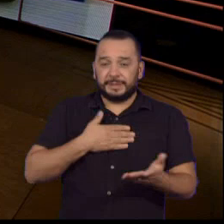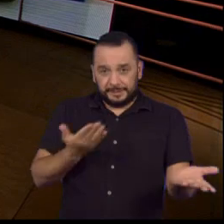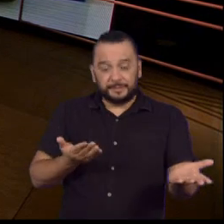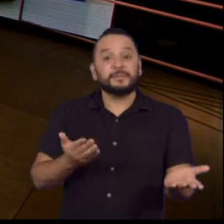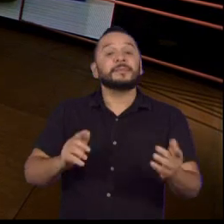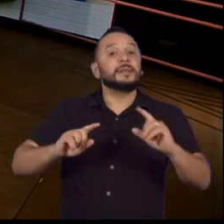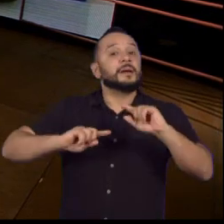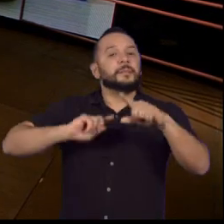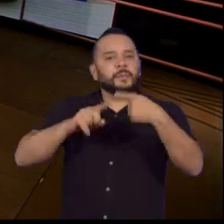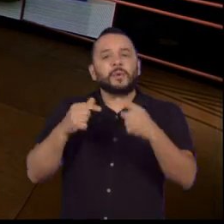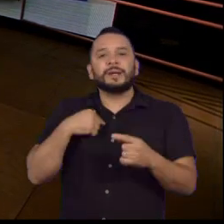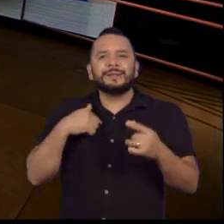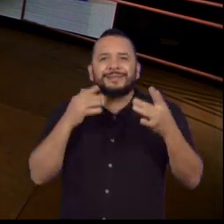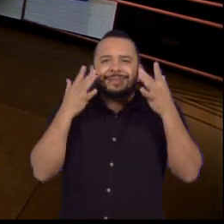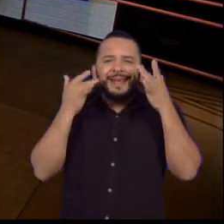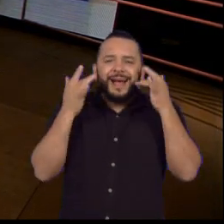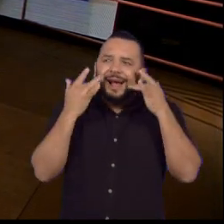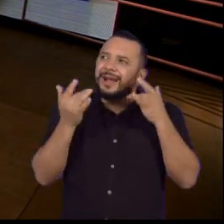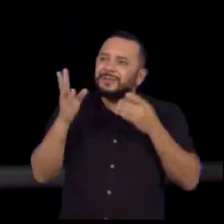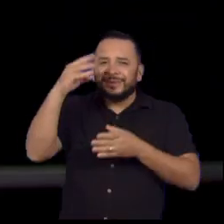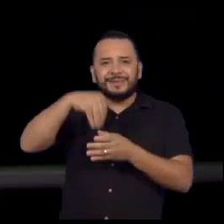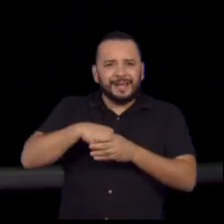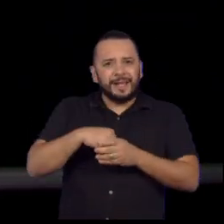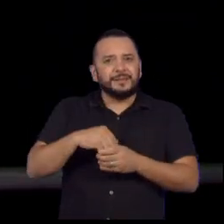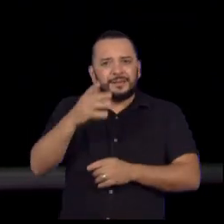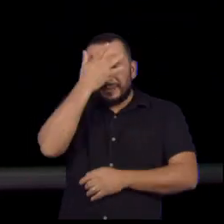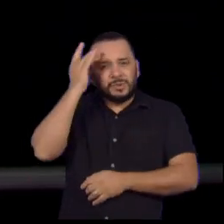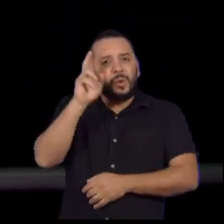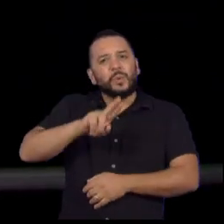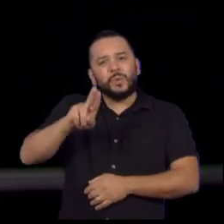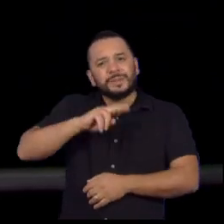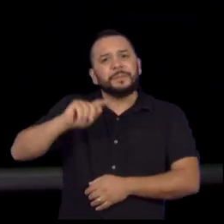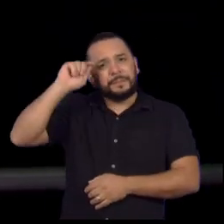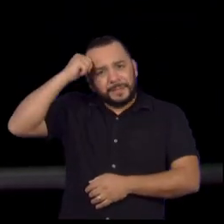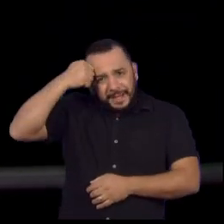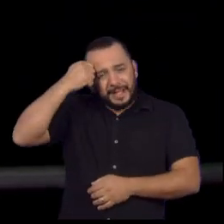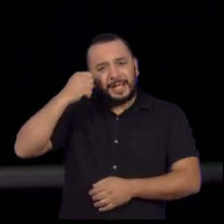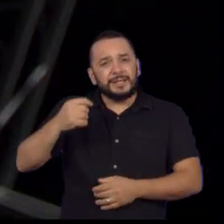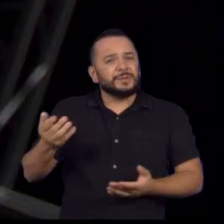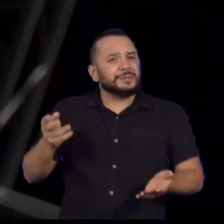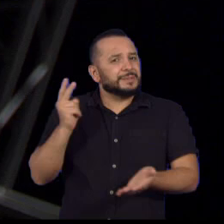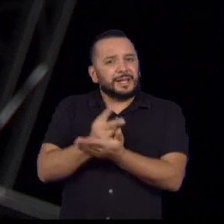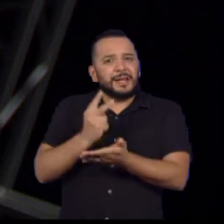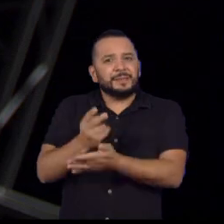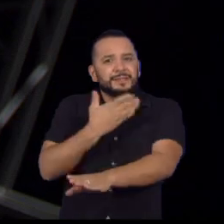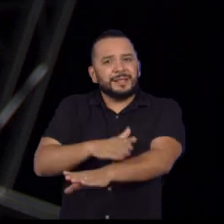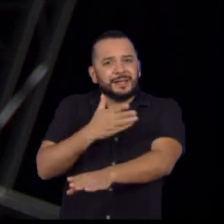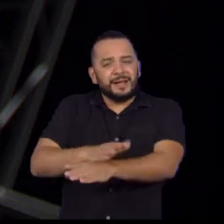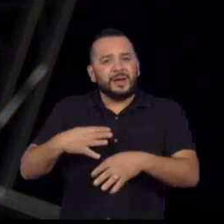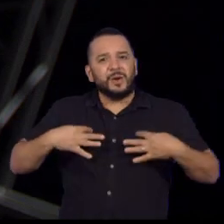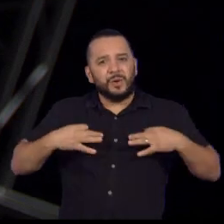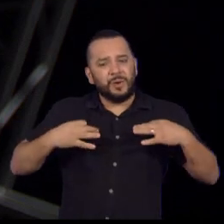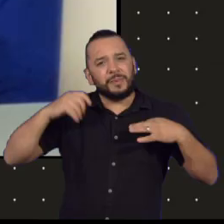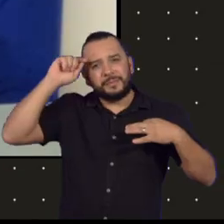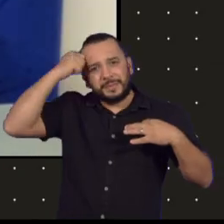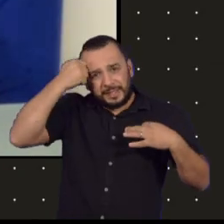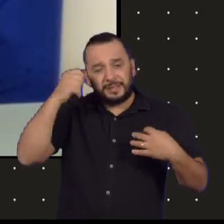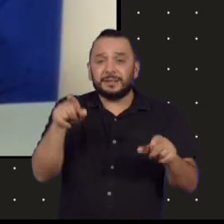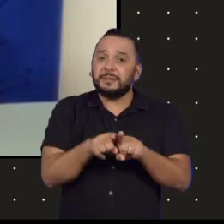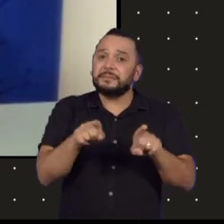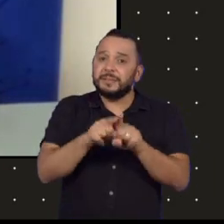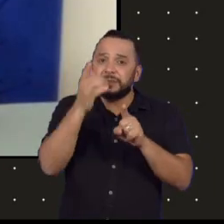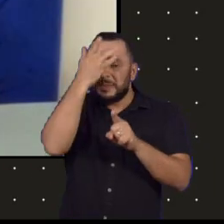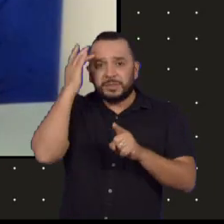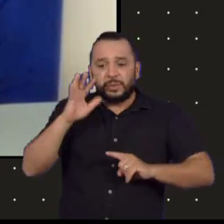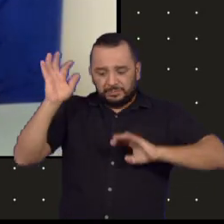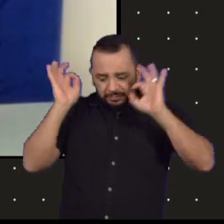ensaia muito, né? Com preto, com cores neutras. Eu acho que vem do teatro. E os próprios figurinistas foram me vestindo muito de